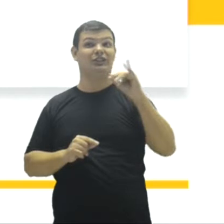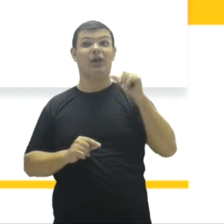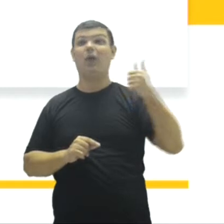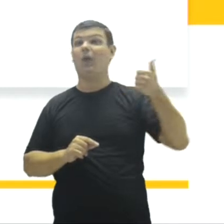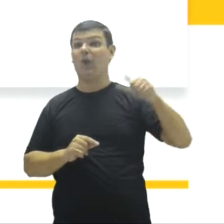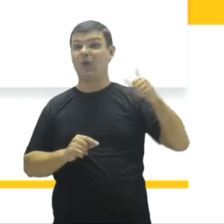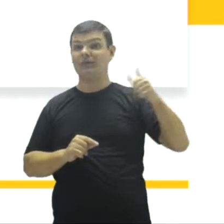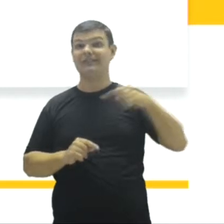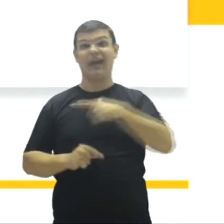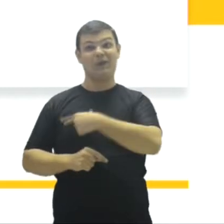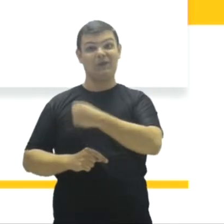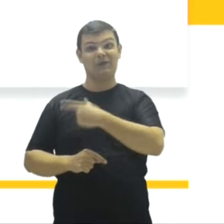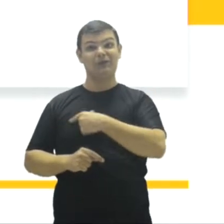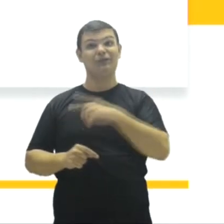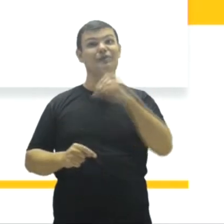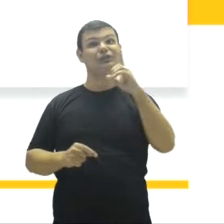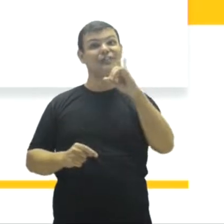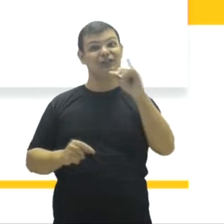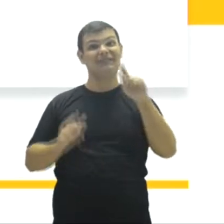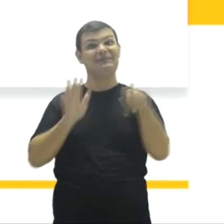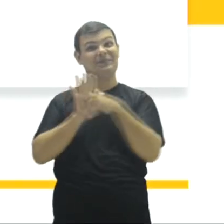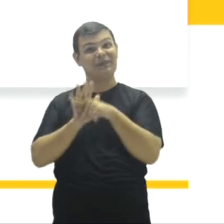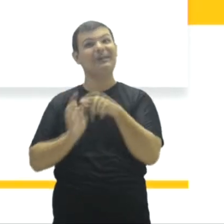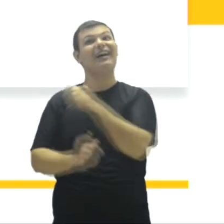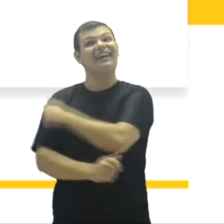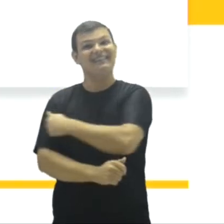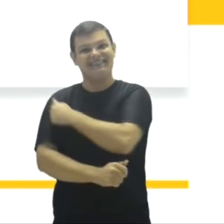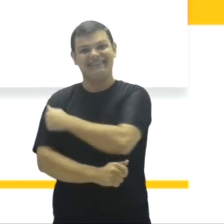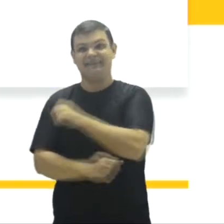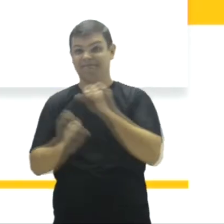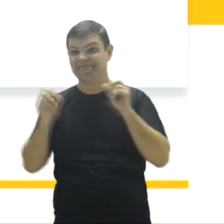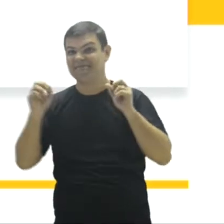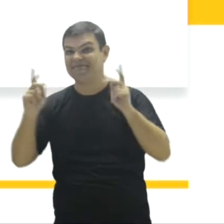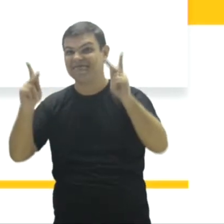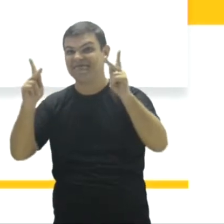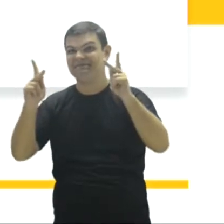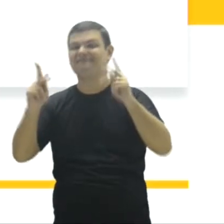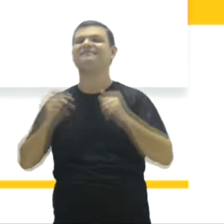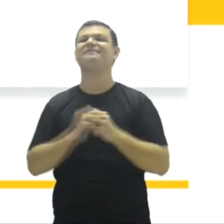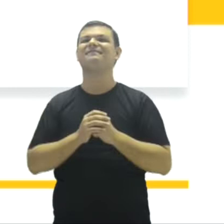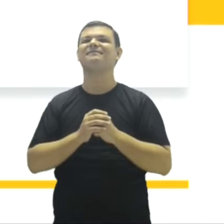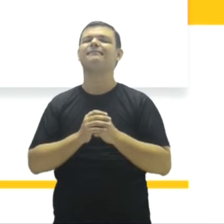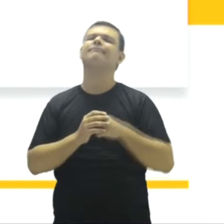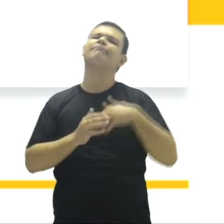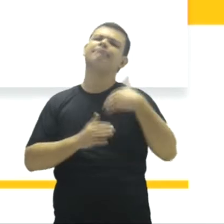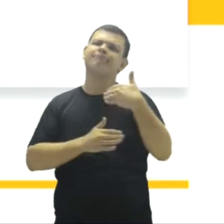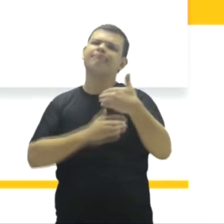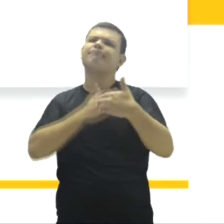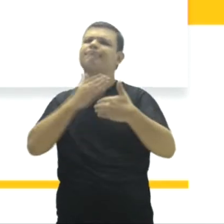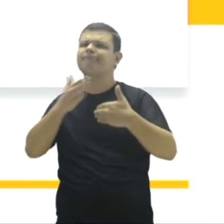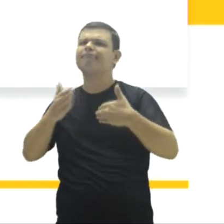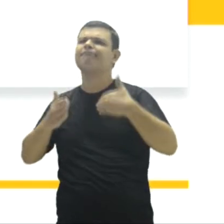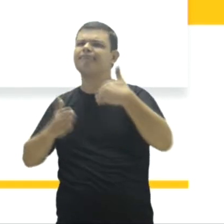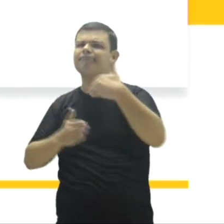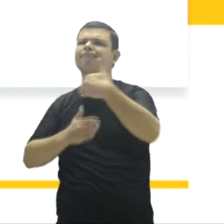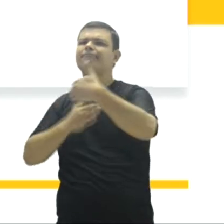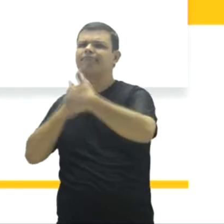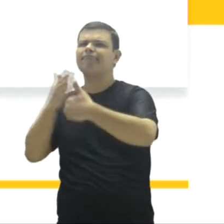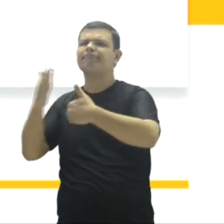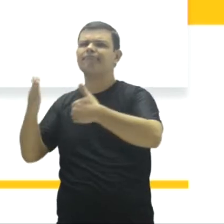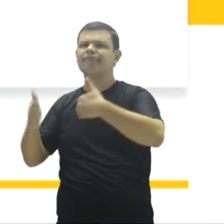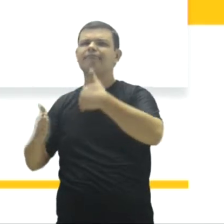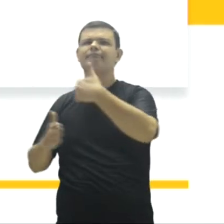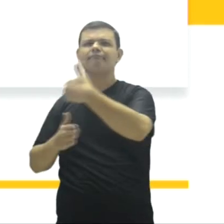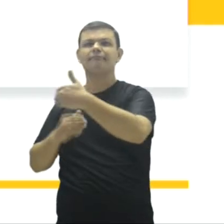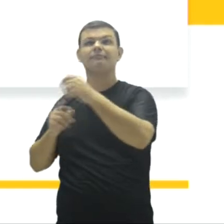é o seu dia, o Dia do Estudante. Tá certo, crianças? Aí os dias vão passando, o tempo vai avançando. No